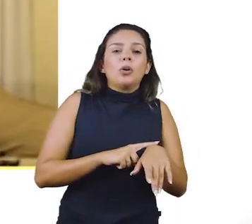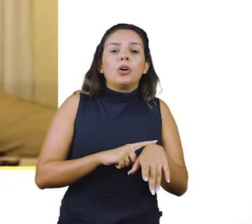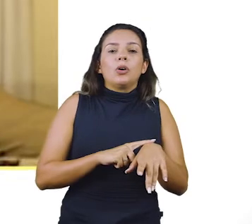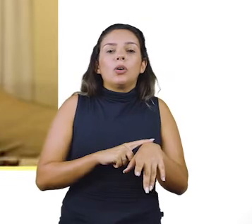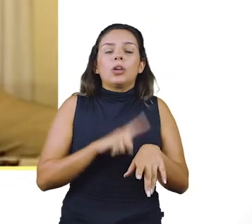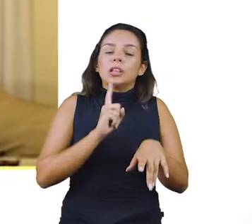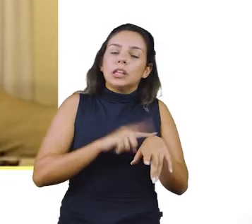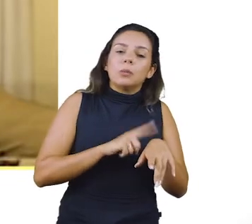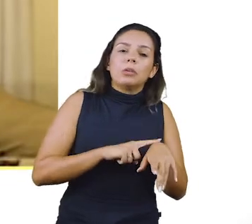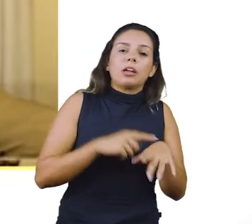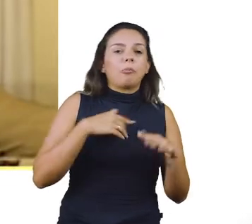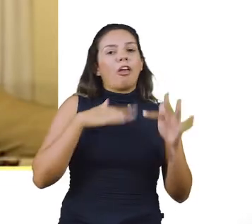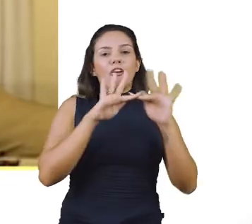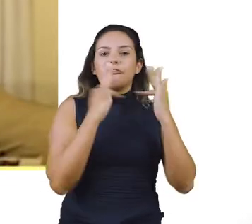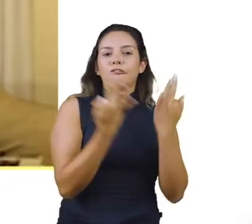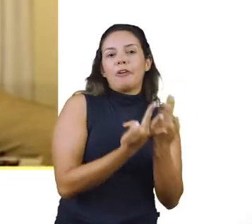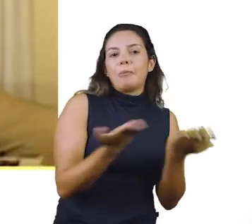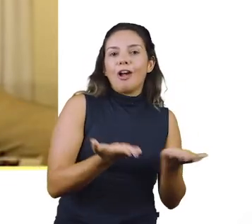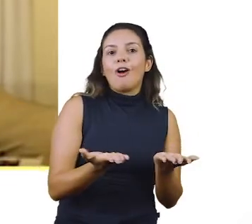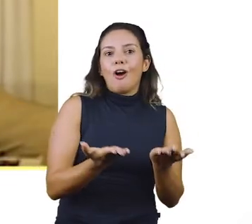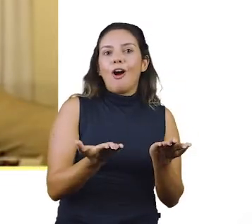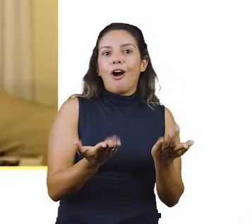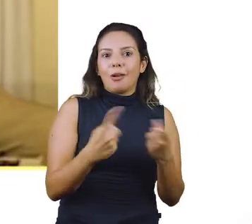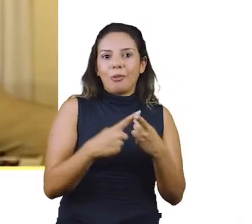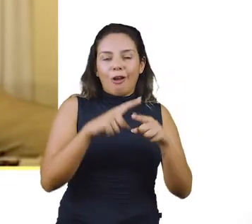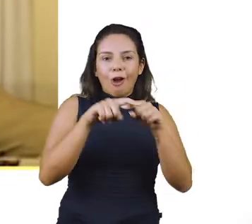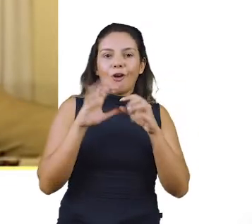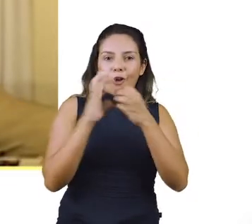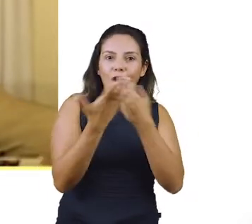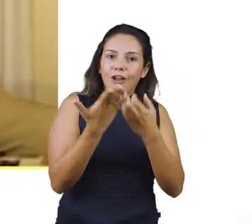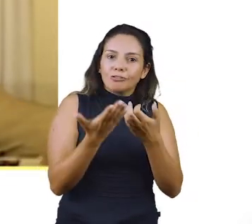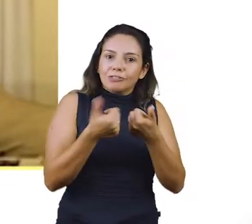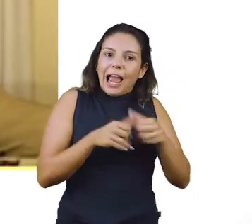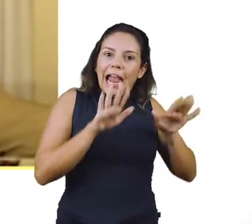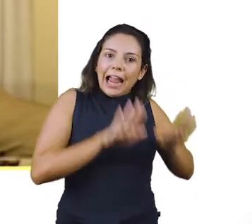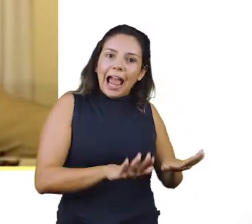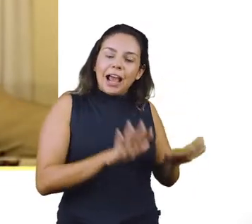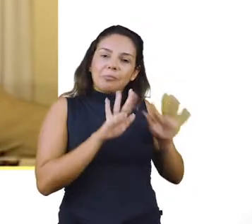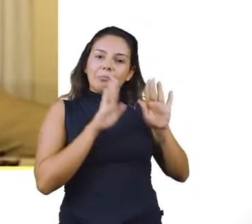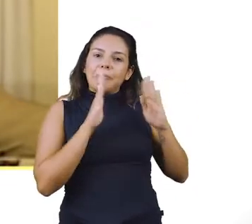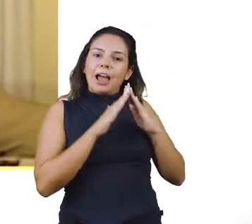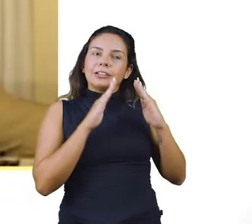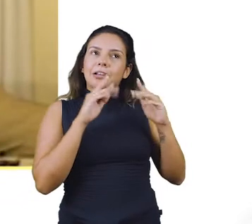pouco mais tempo com a minha família, por exemplo. Isso tem me trazido algumas